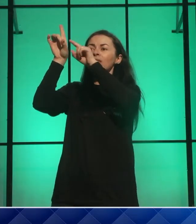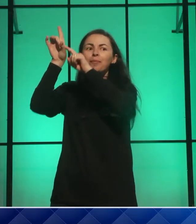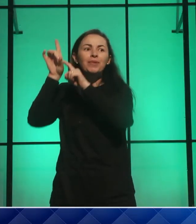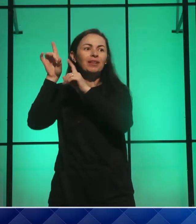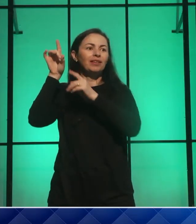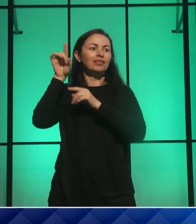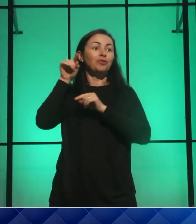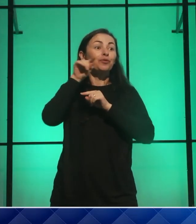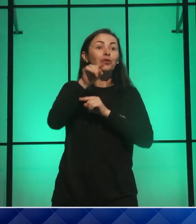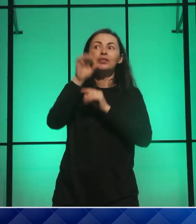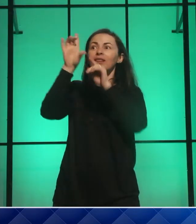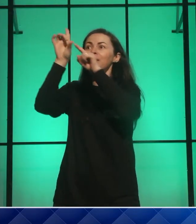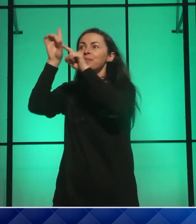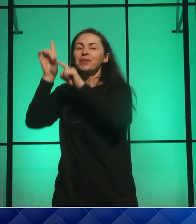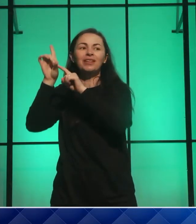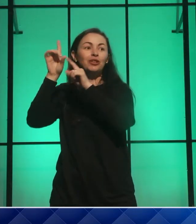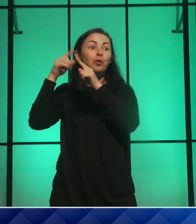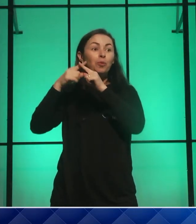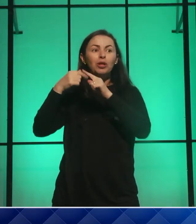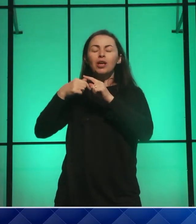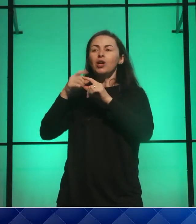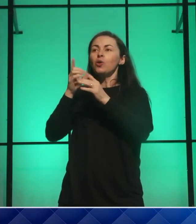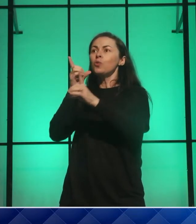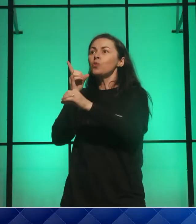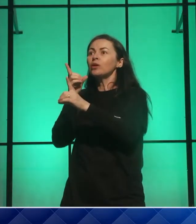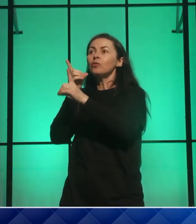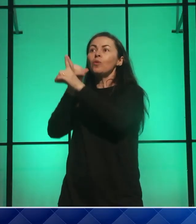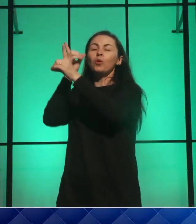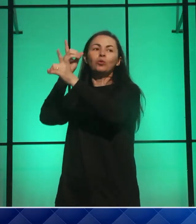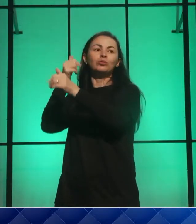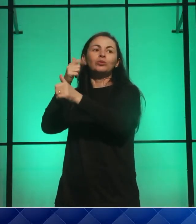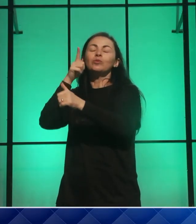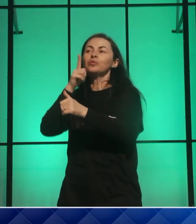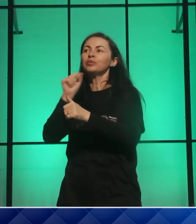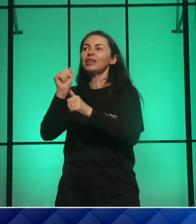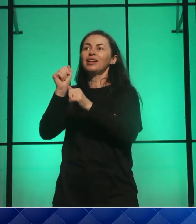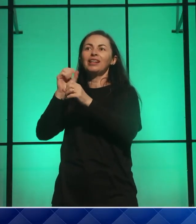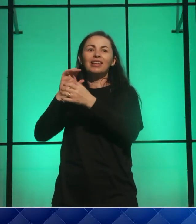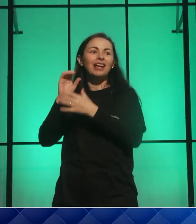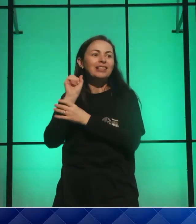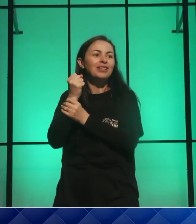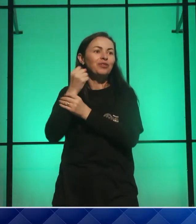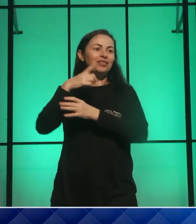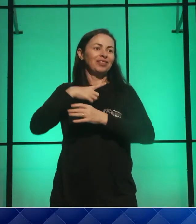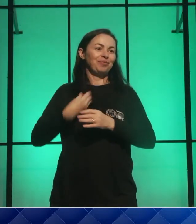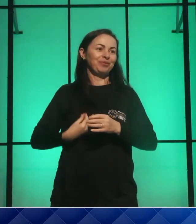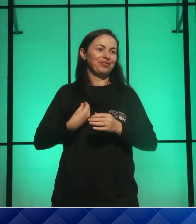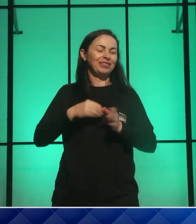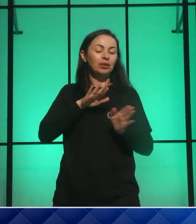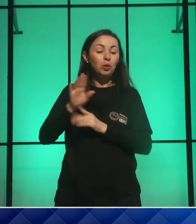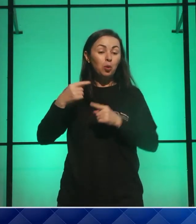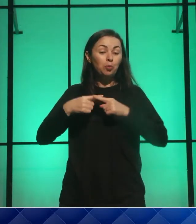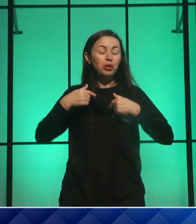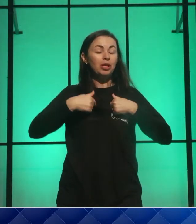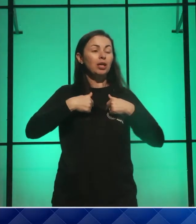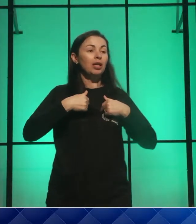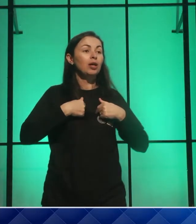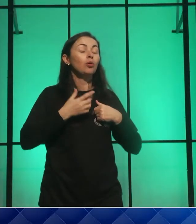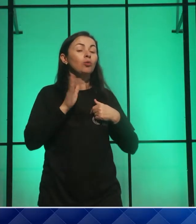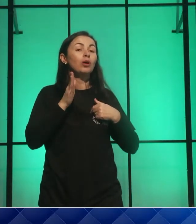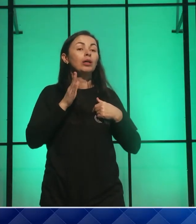você encontra a segurança para a sua vida. Eu sou pai de 4 filhos, já vou de 10